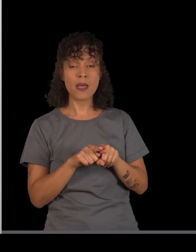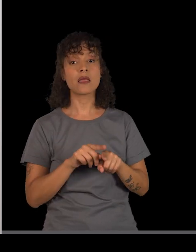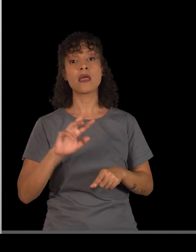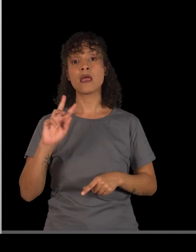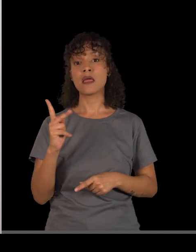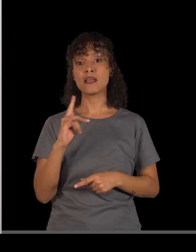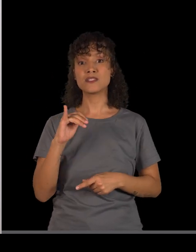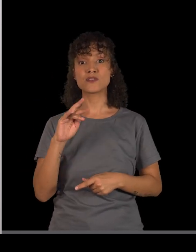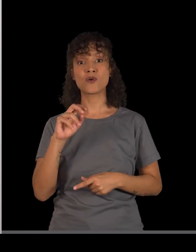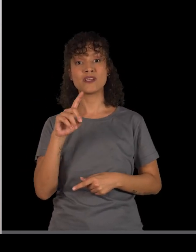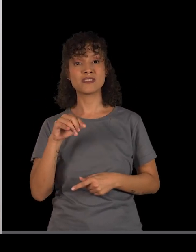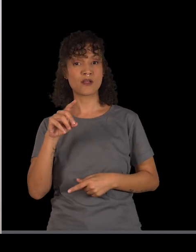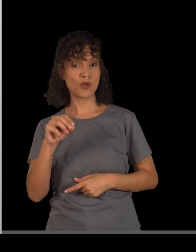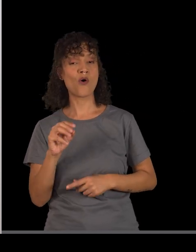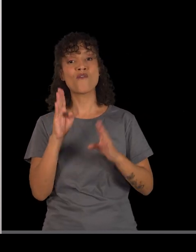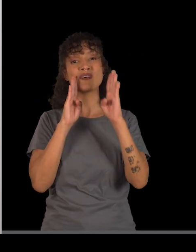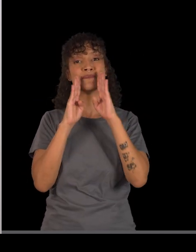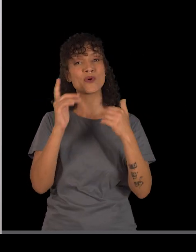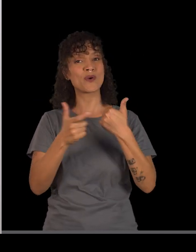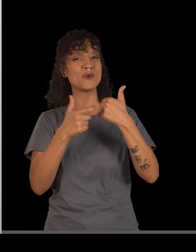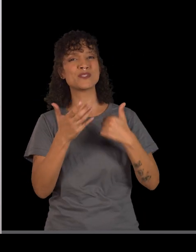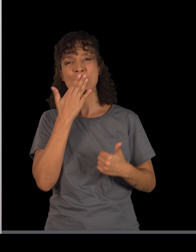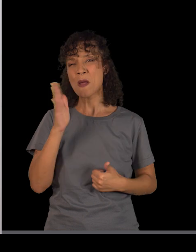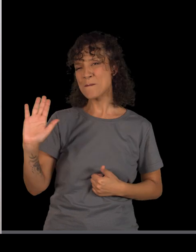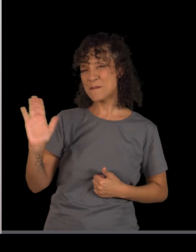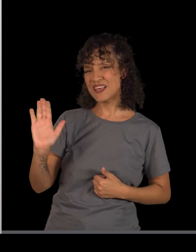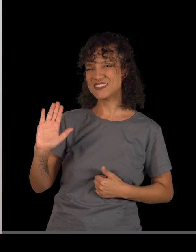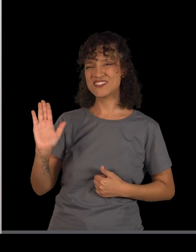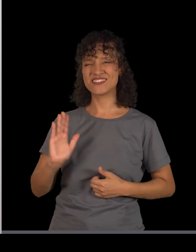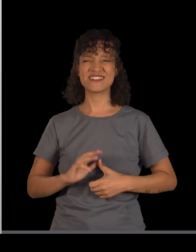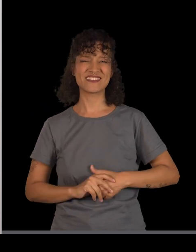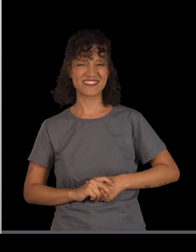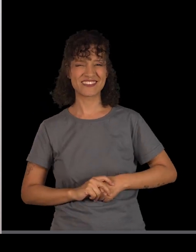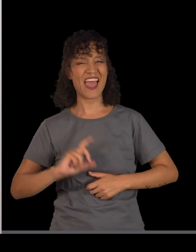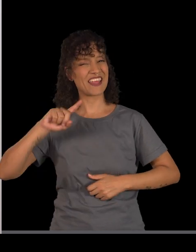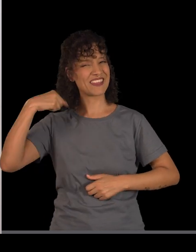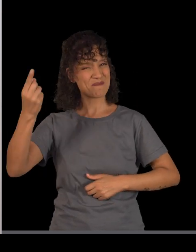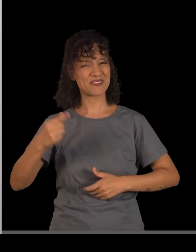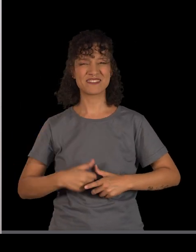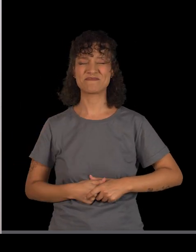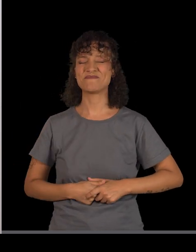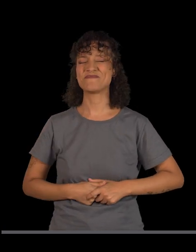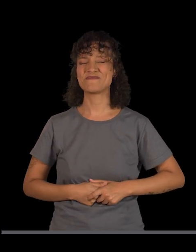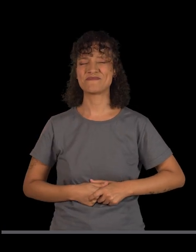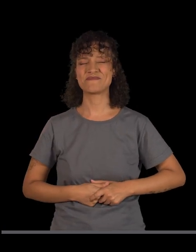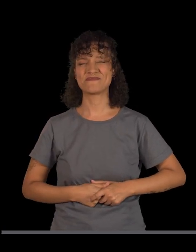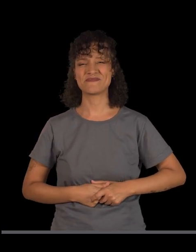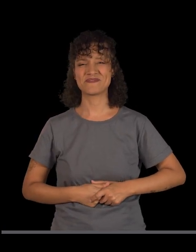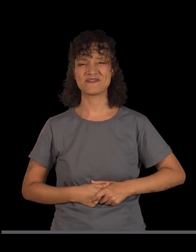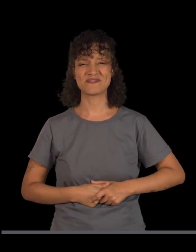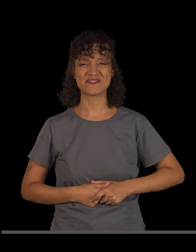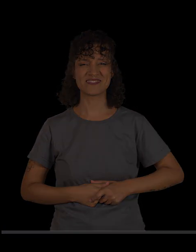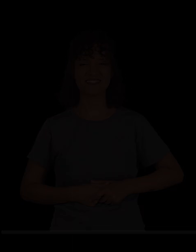página do Historizando no Facebook. Um beijo e até a próxima!